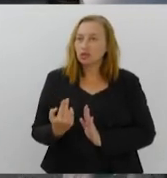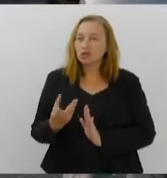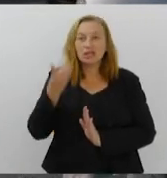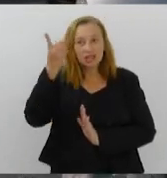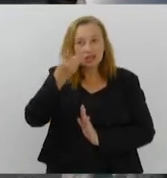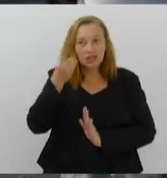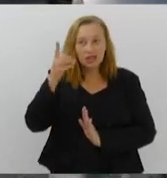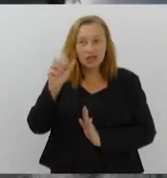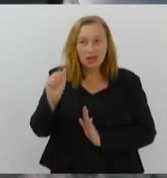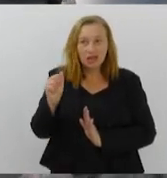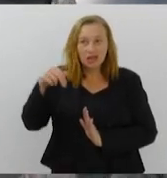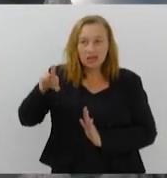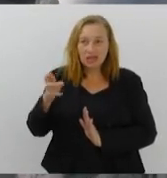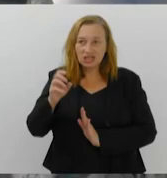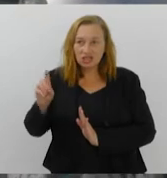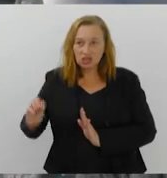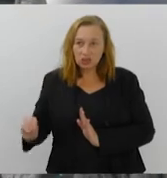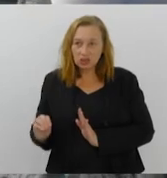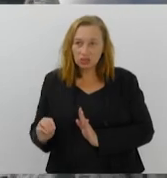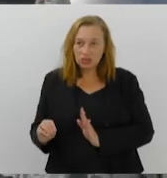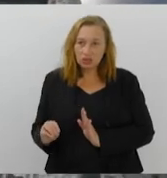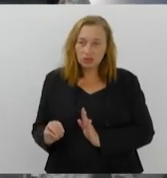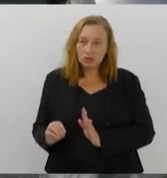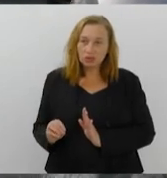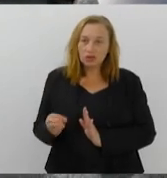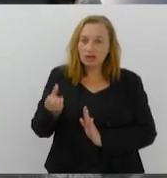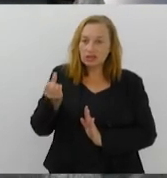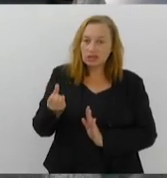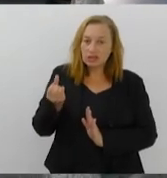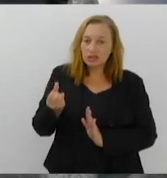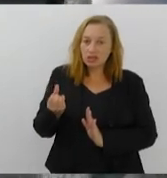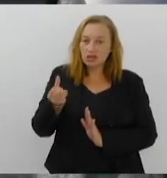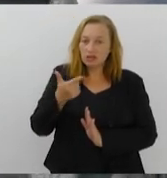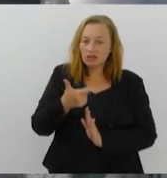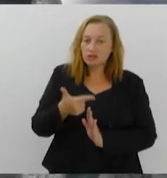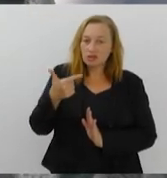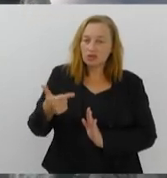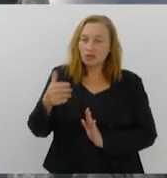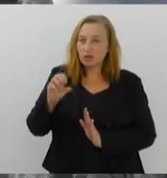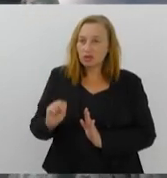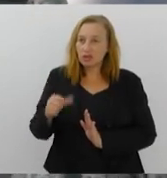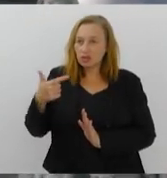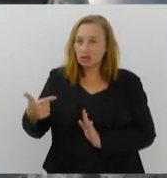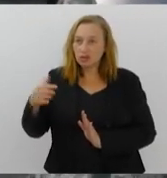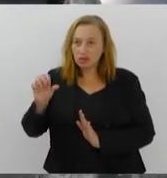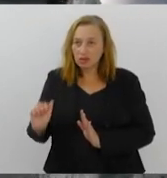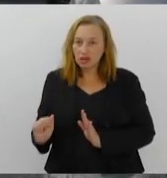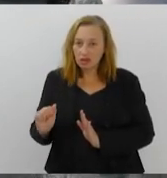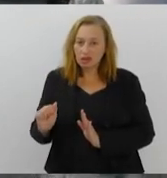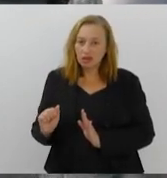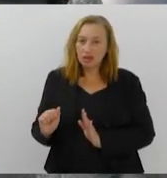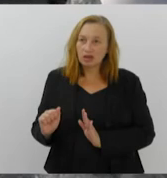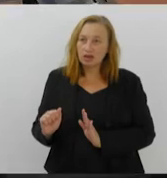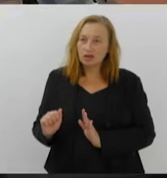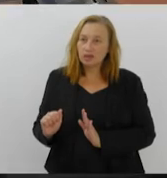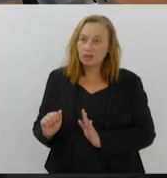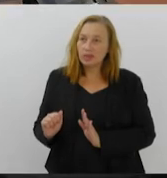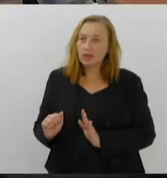deputado Andrezinho Siciliano é o sexto. 2282-A, de 2023.